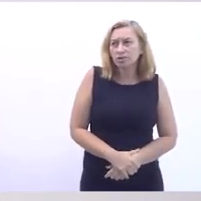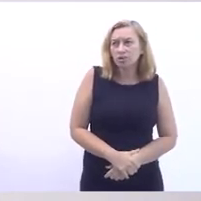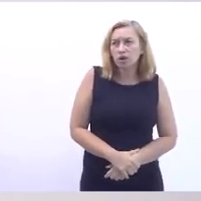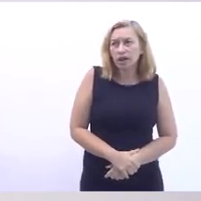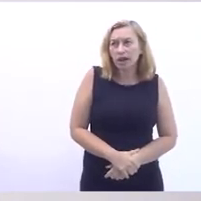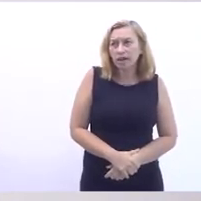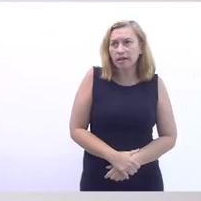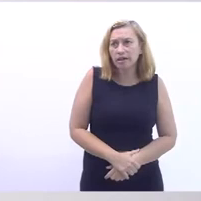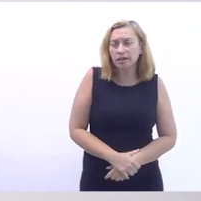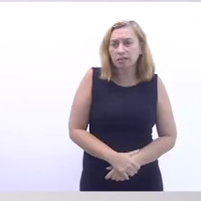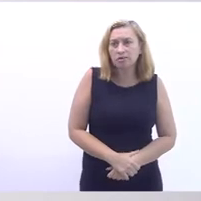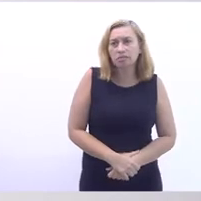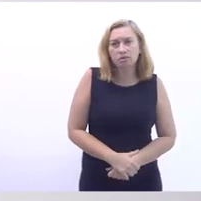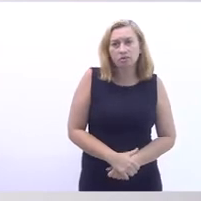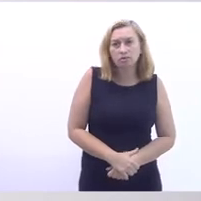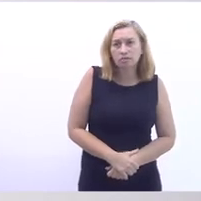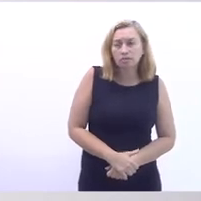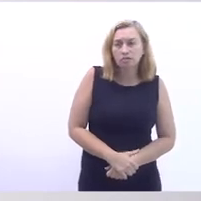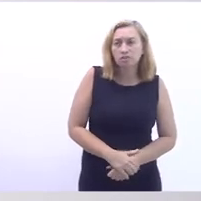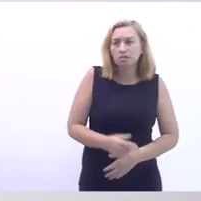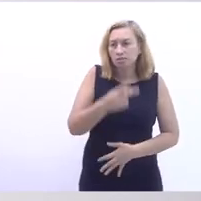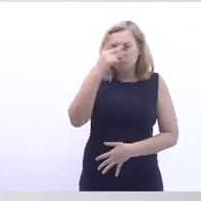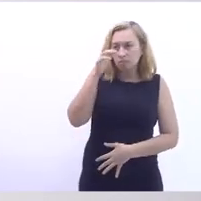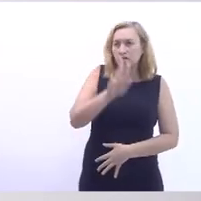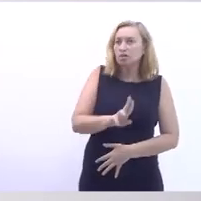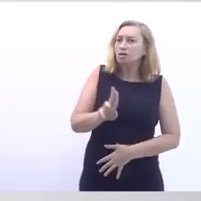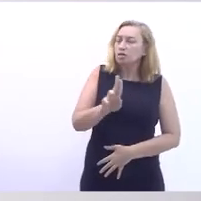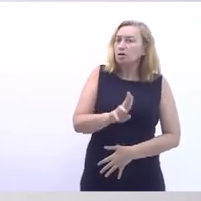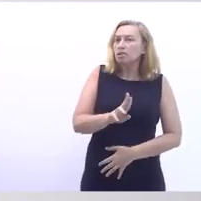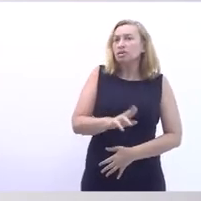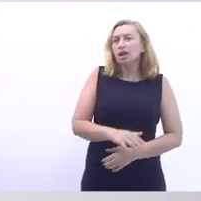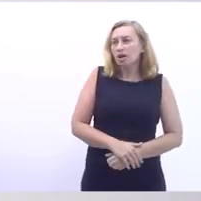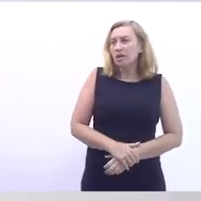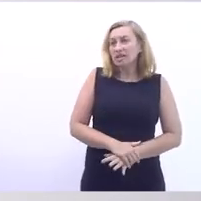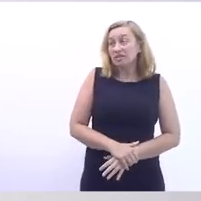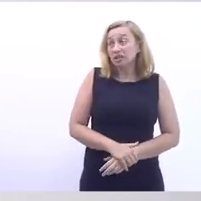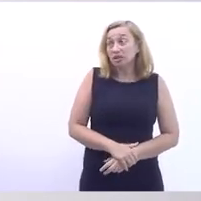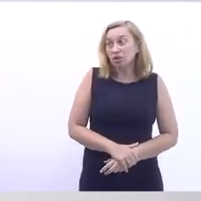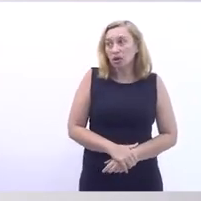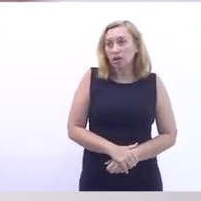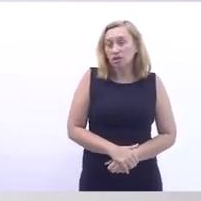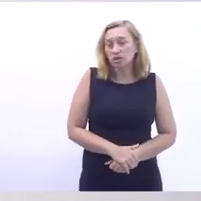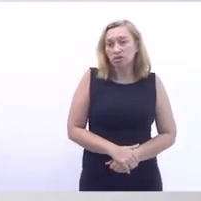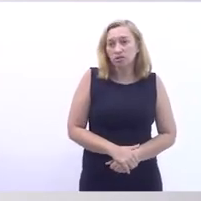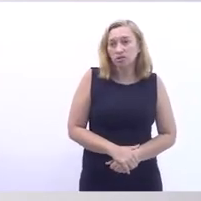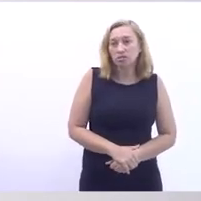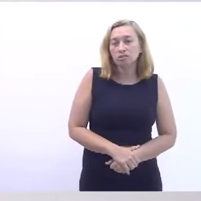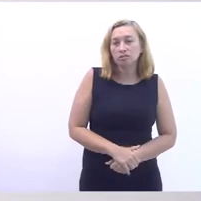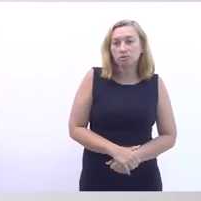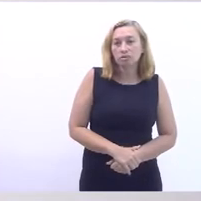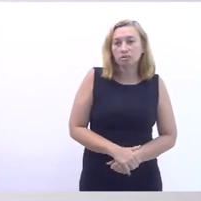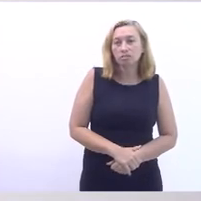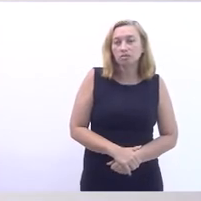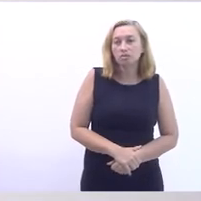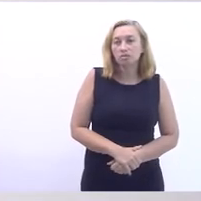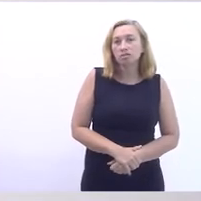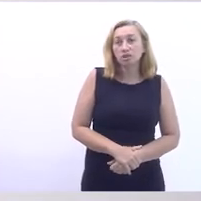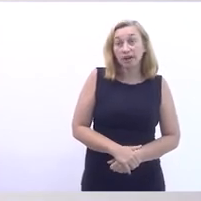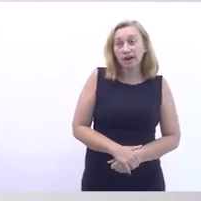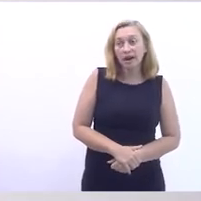pessoas utilizem a droga que elas quiserem eu não falo nem só da maconha